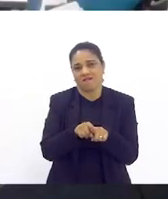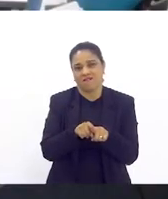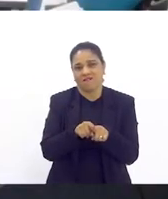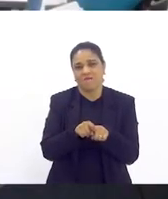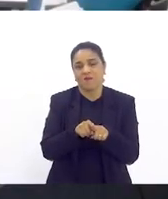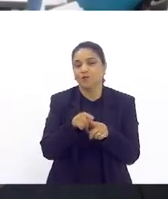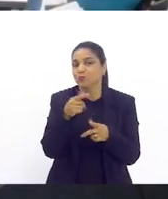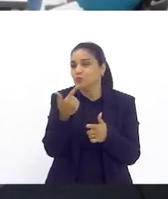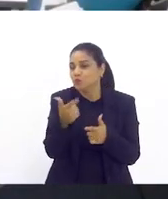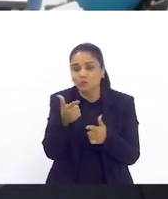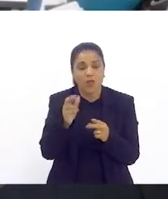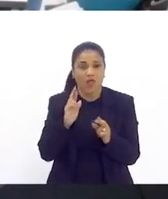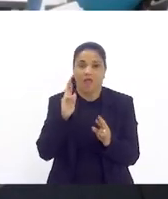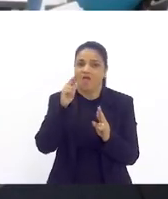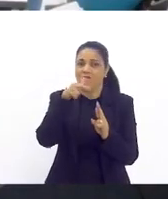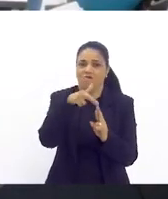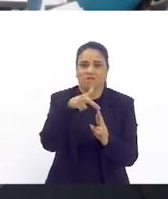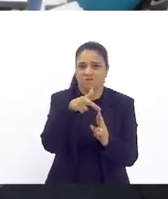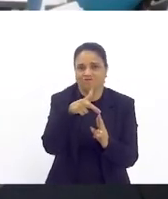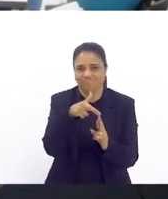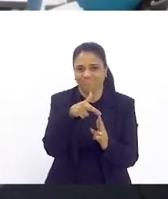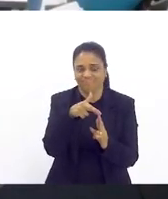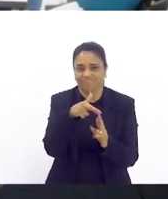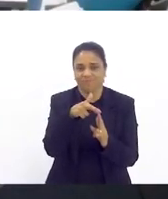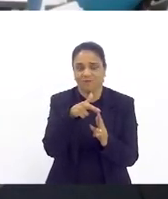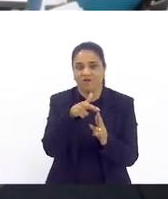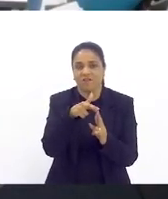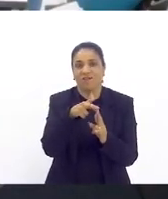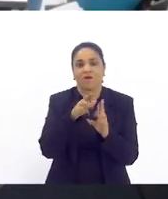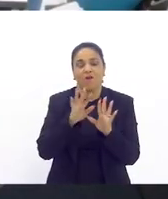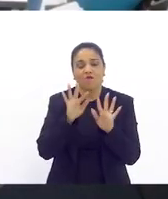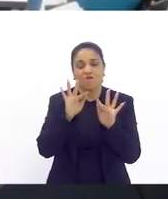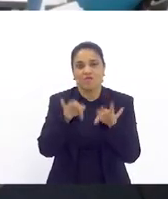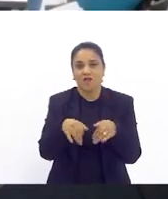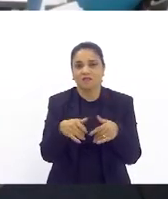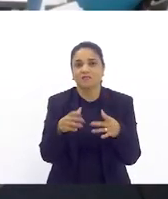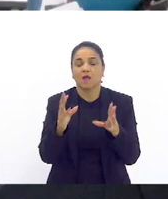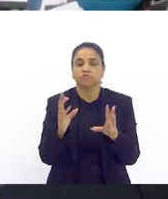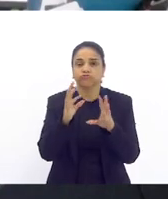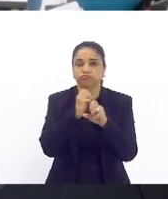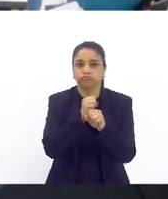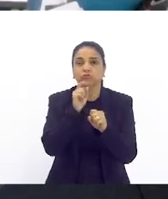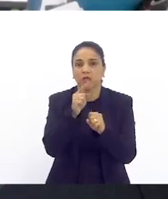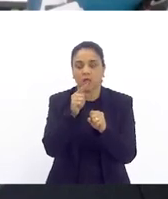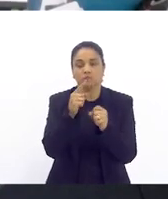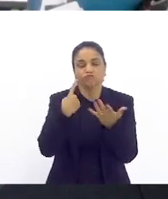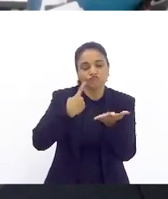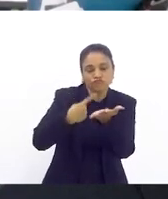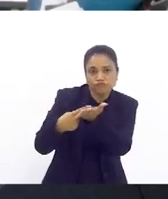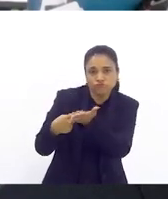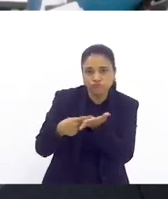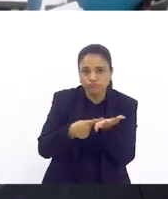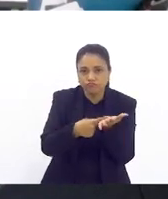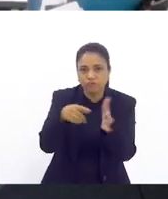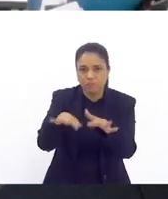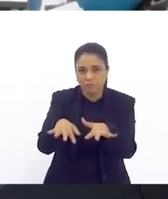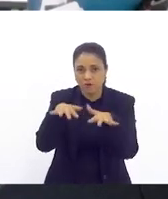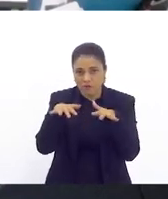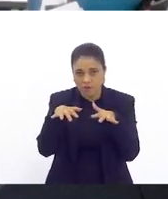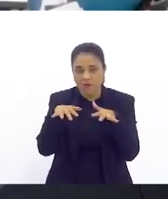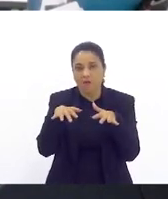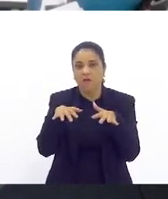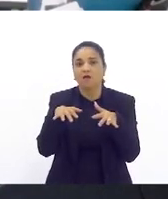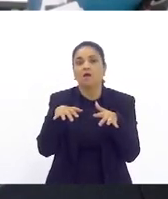ter essa referência eu quero concluir dizendo o seguinte eu acho que a gente pode fechar um acordo nessa casa de aprovar um plano